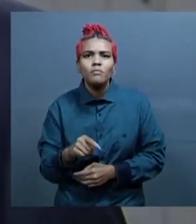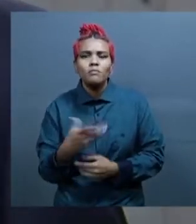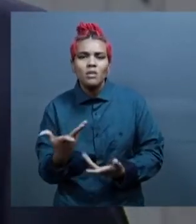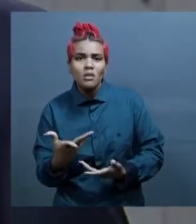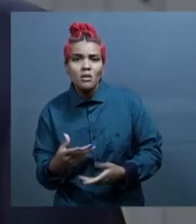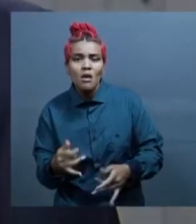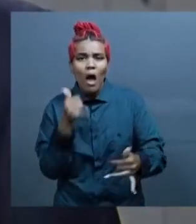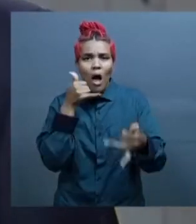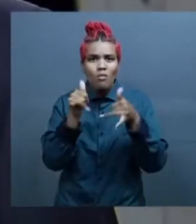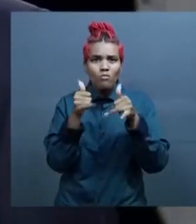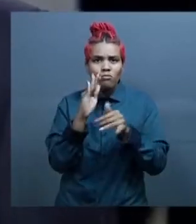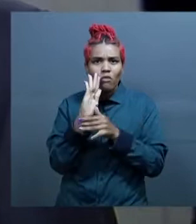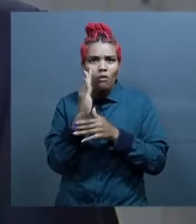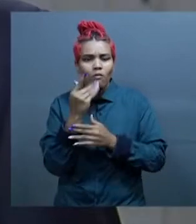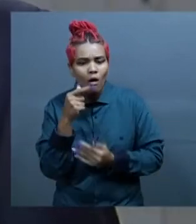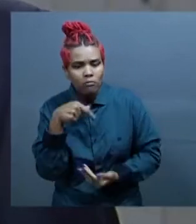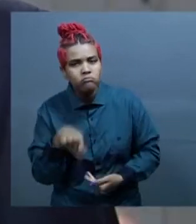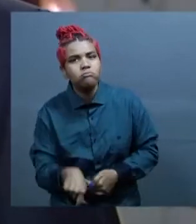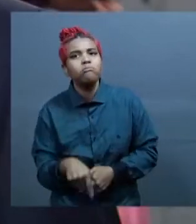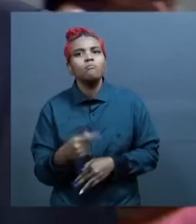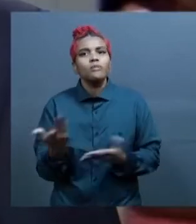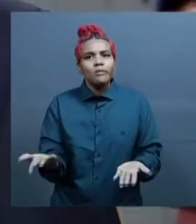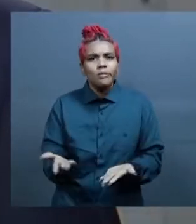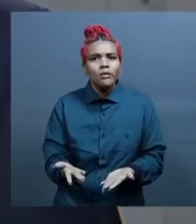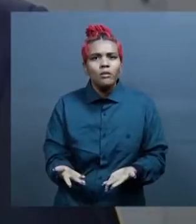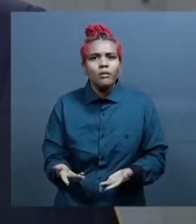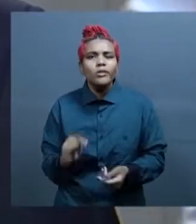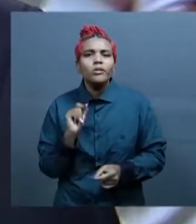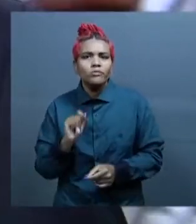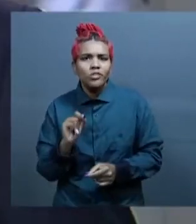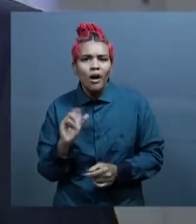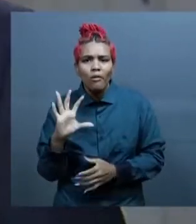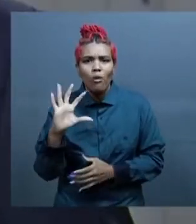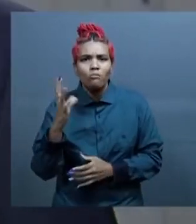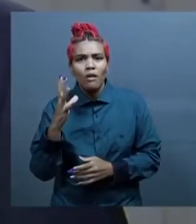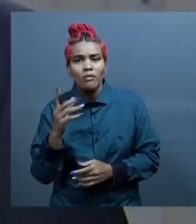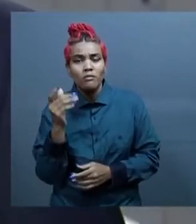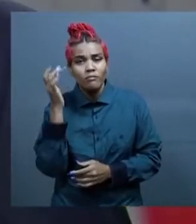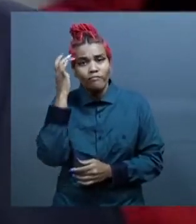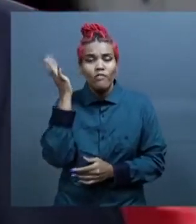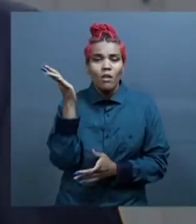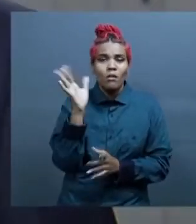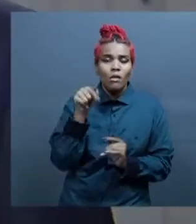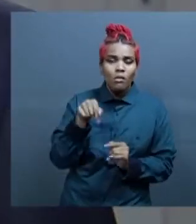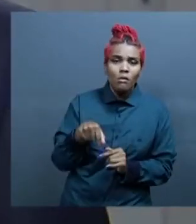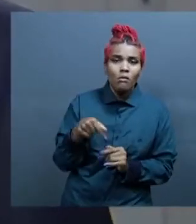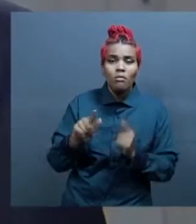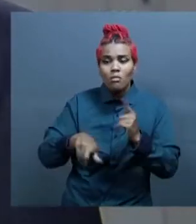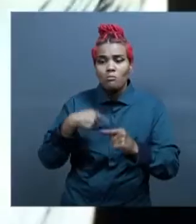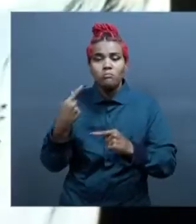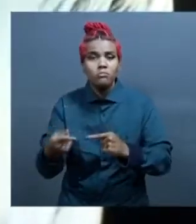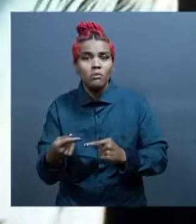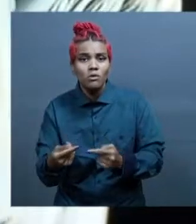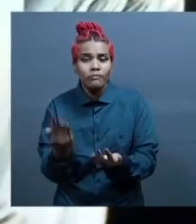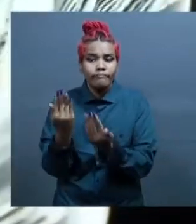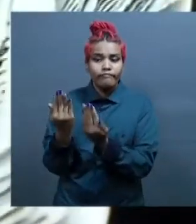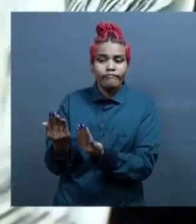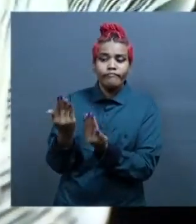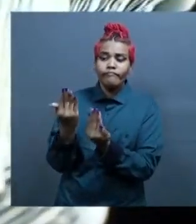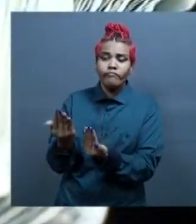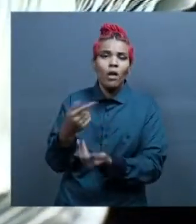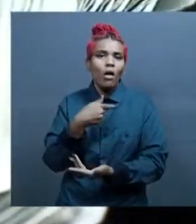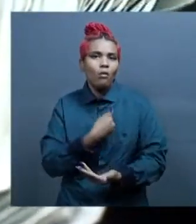ea desconfiança passa a ser parte de tudo aquilo que é realizado pelo governo federal as revisões